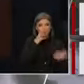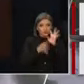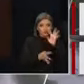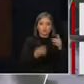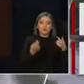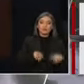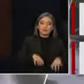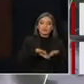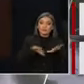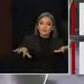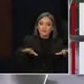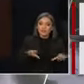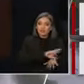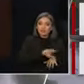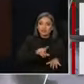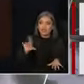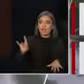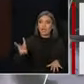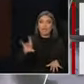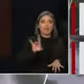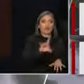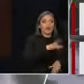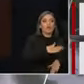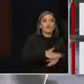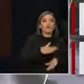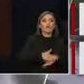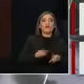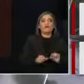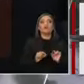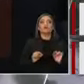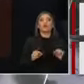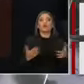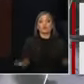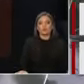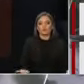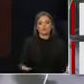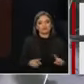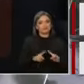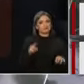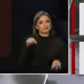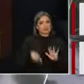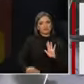caso da acusada e o ato ilícito. E esse vínculo não foi demonstrado.